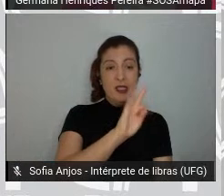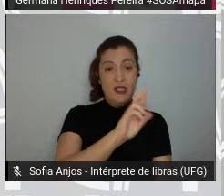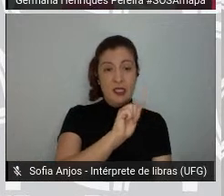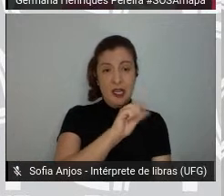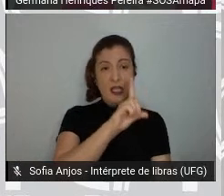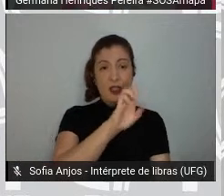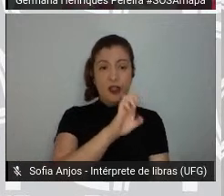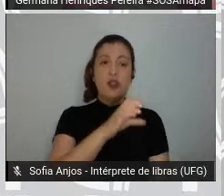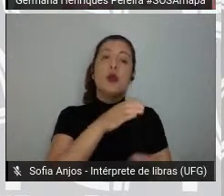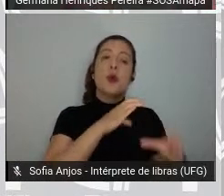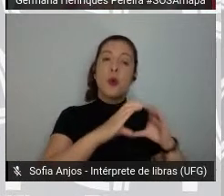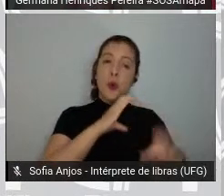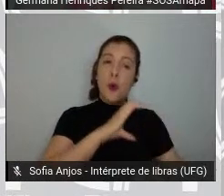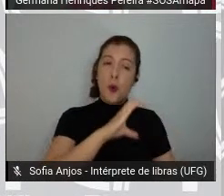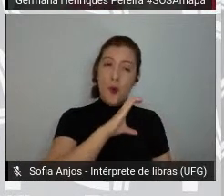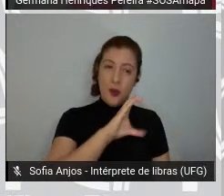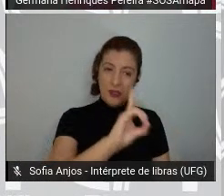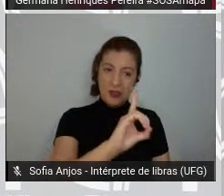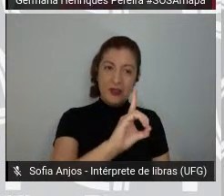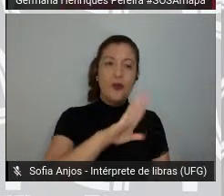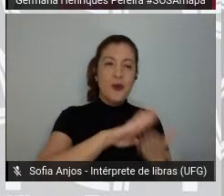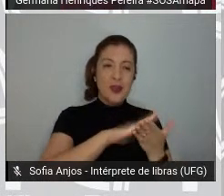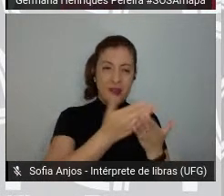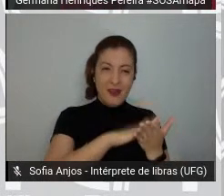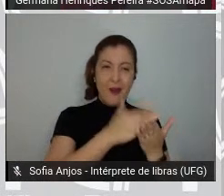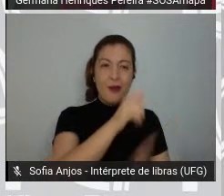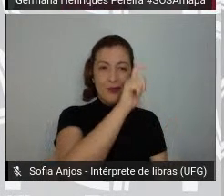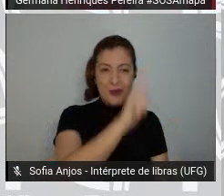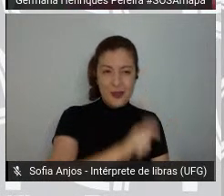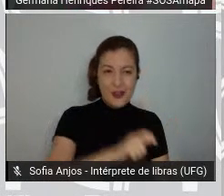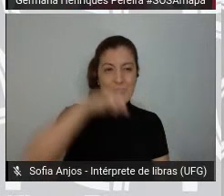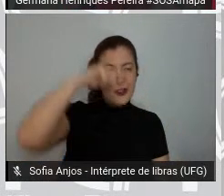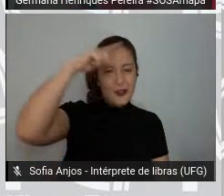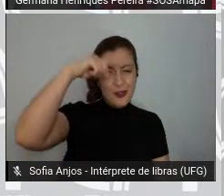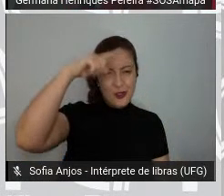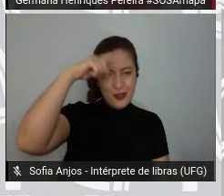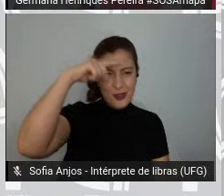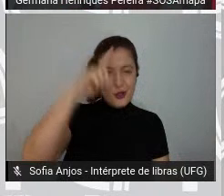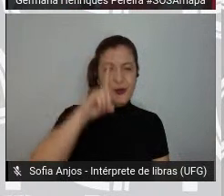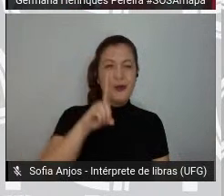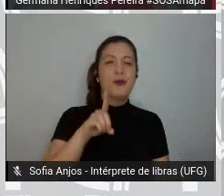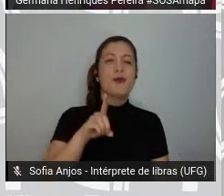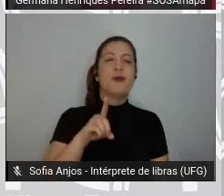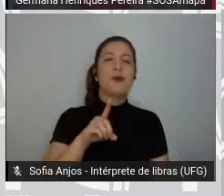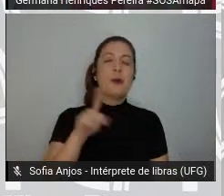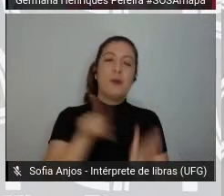UFG. Então, muito obrigada aos dois por terem trazido tão bons intérpretes, tão bons